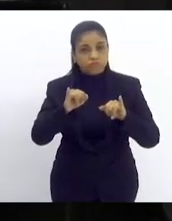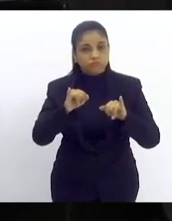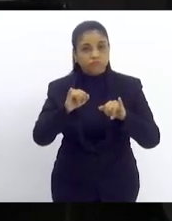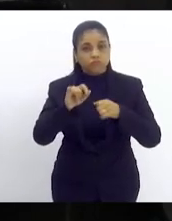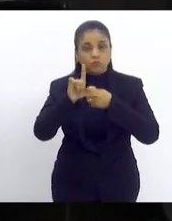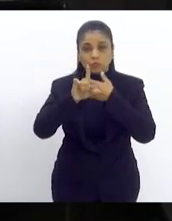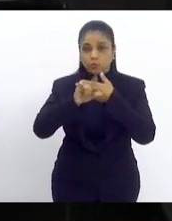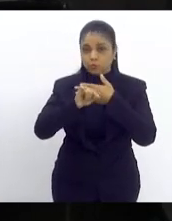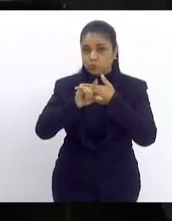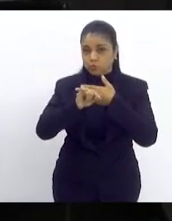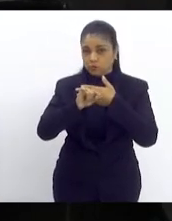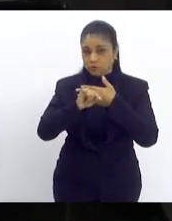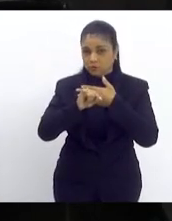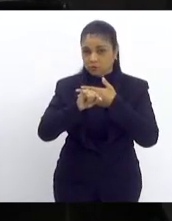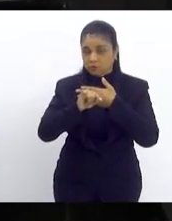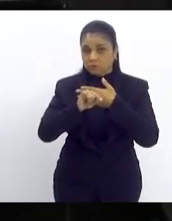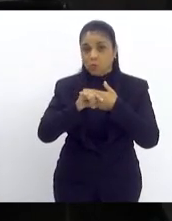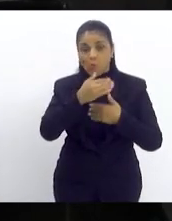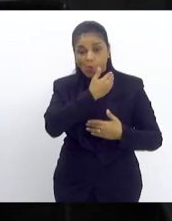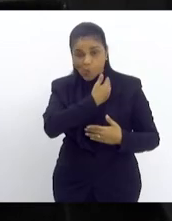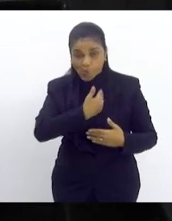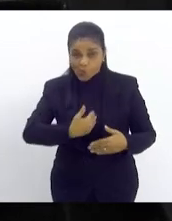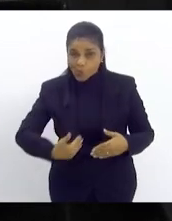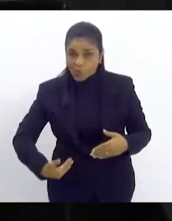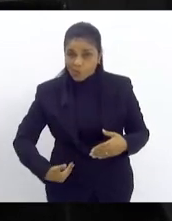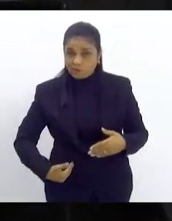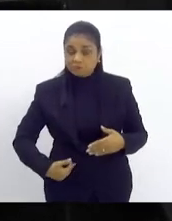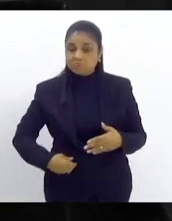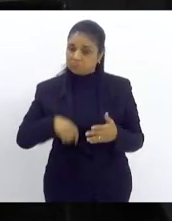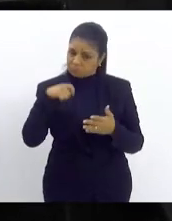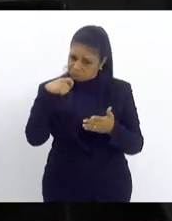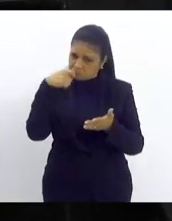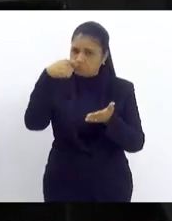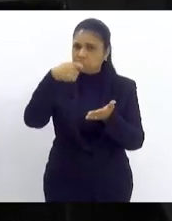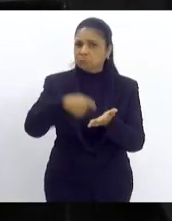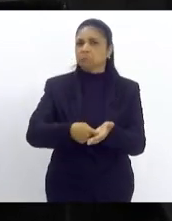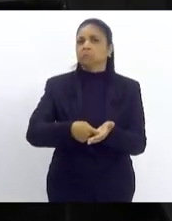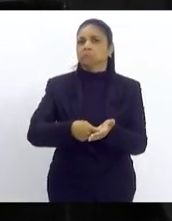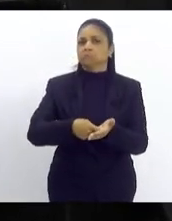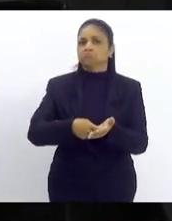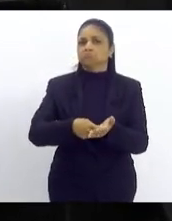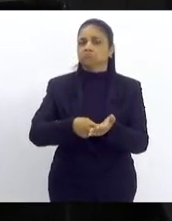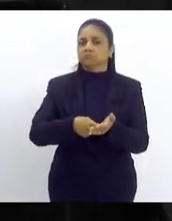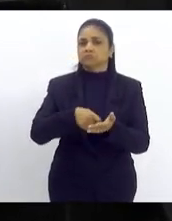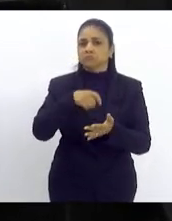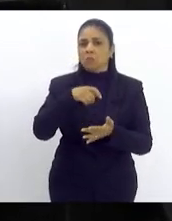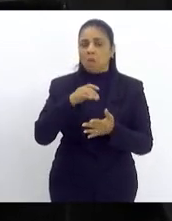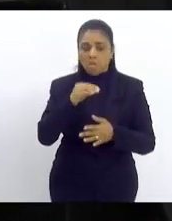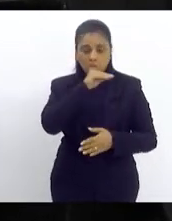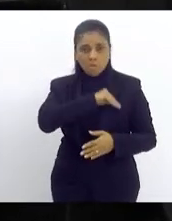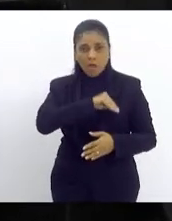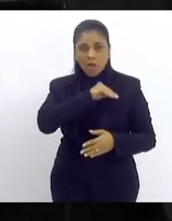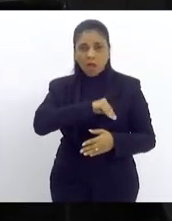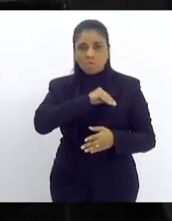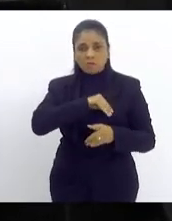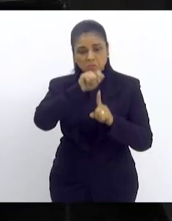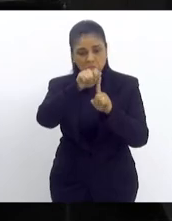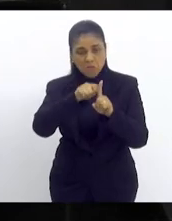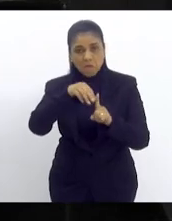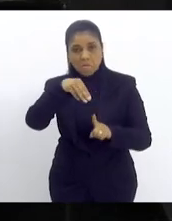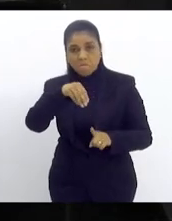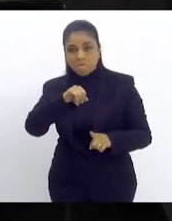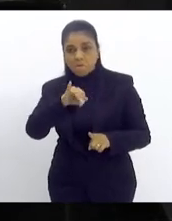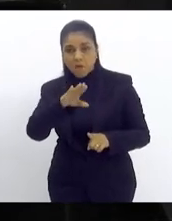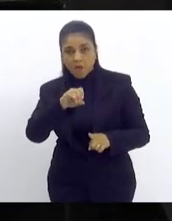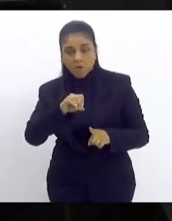Twitter O governo garante o pagamento já na folha de Maio que será